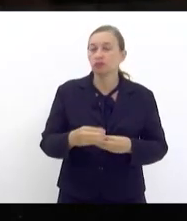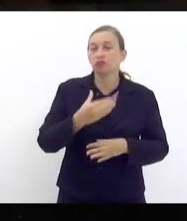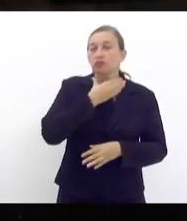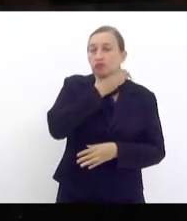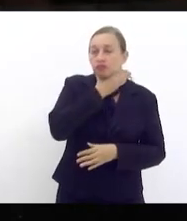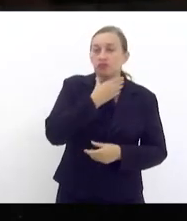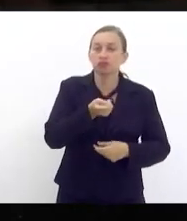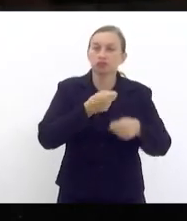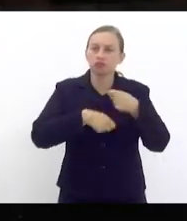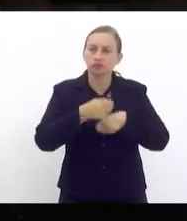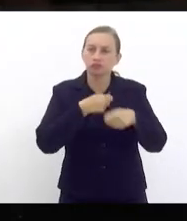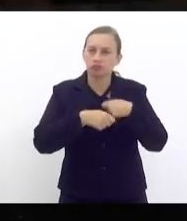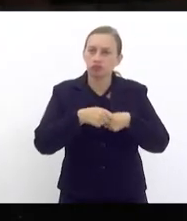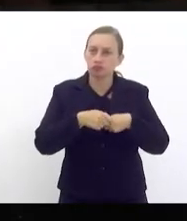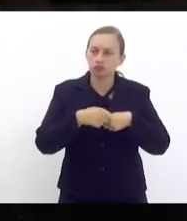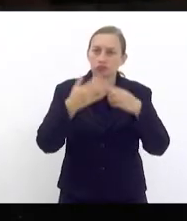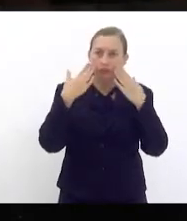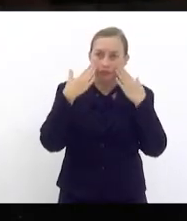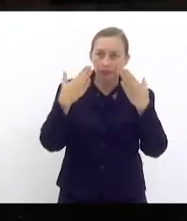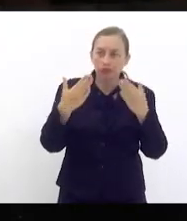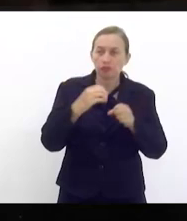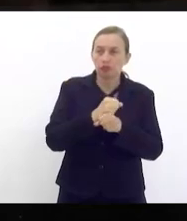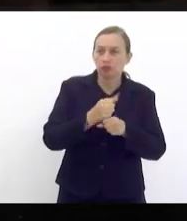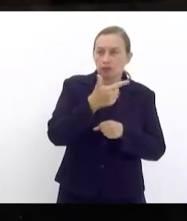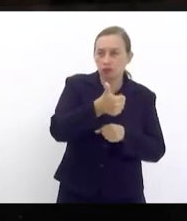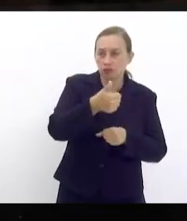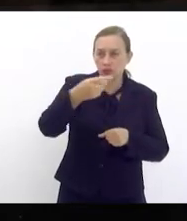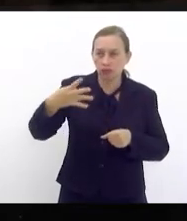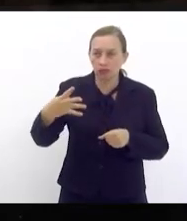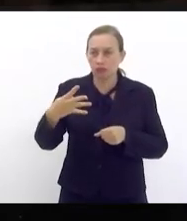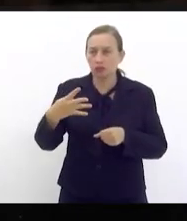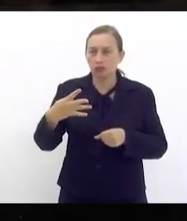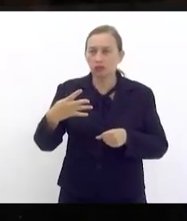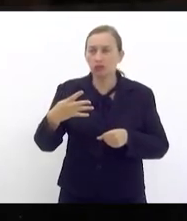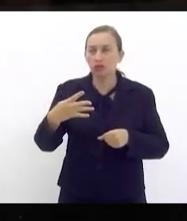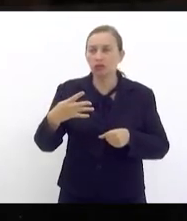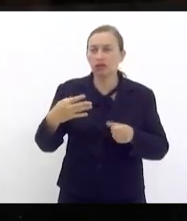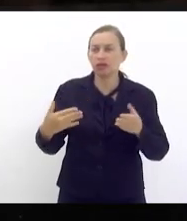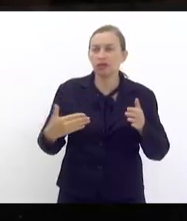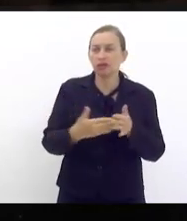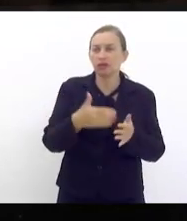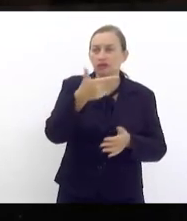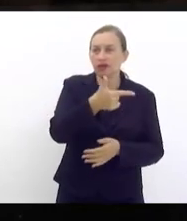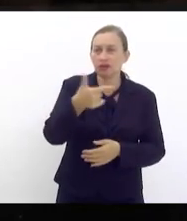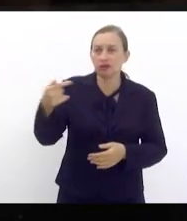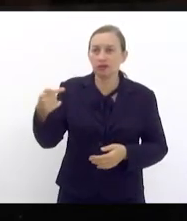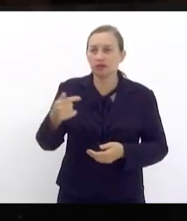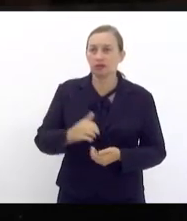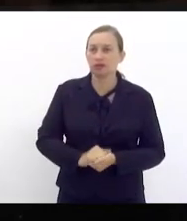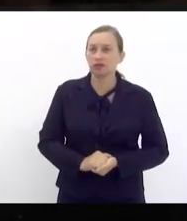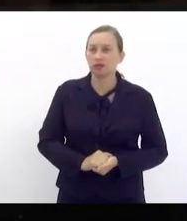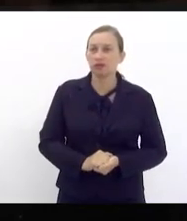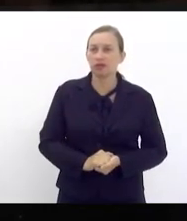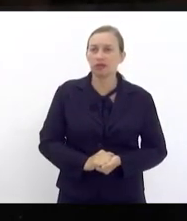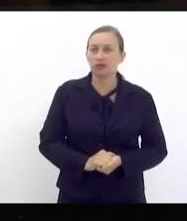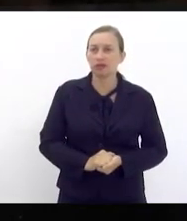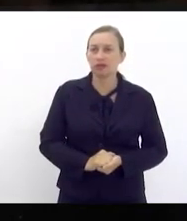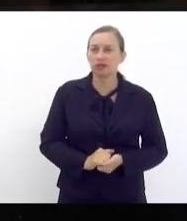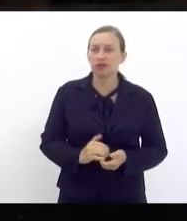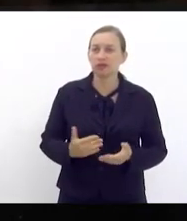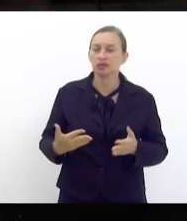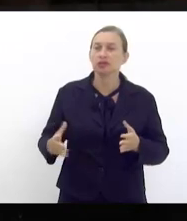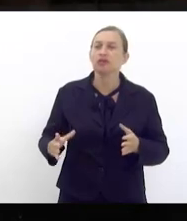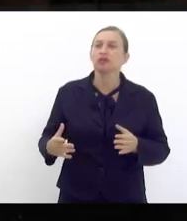econômica que começa a se apresentar em 2014, que se agudiza em 2017, e que vai culminar no regime